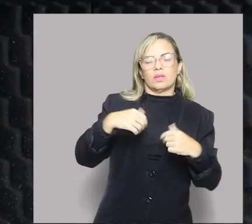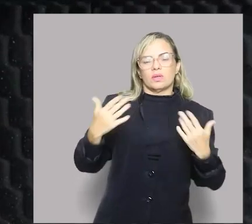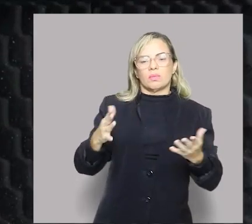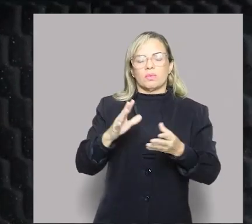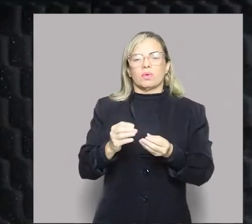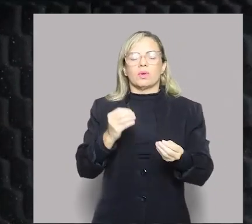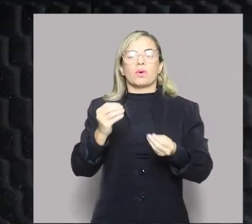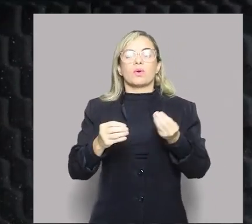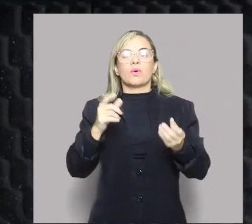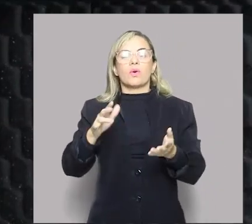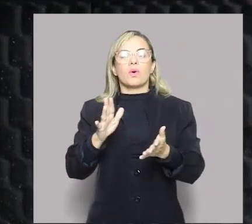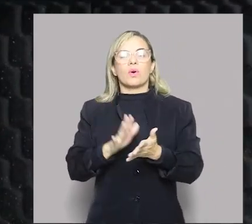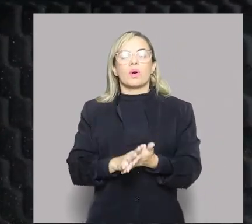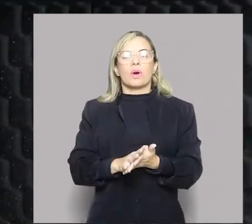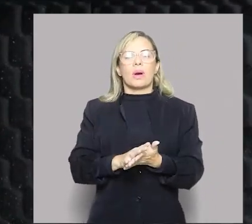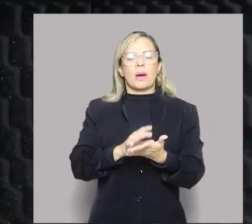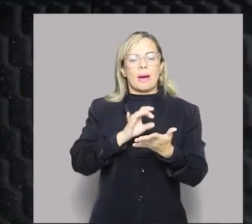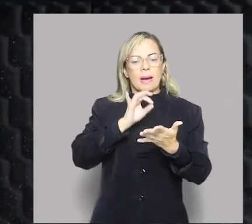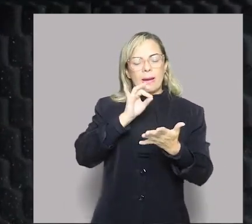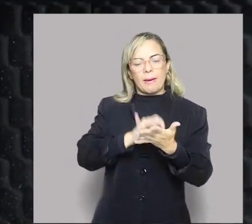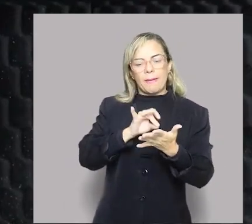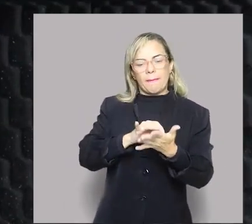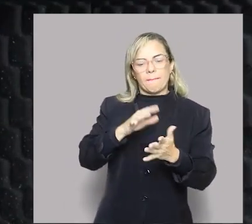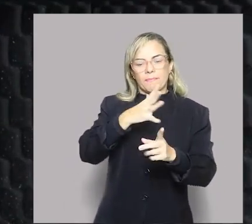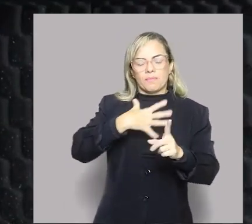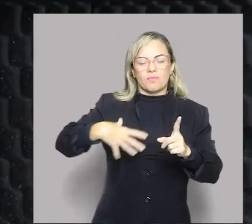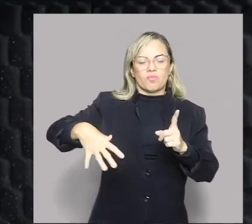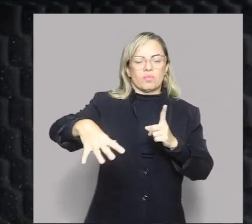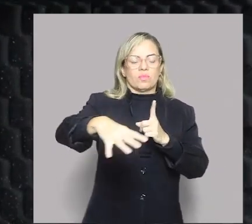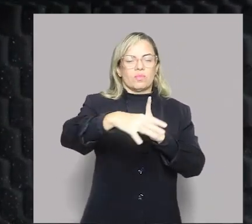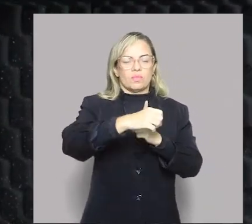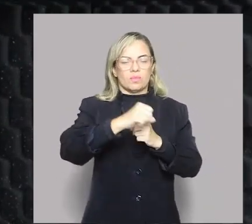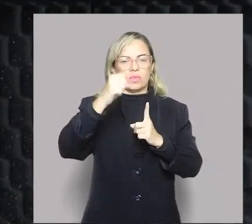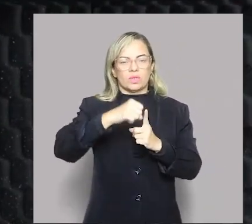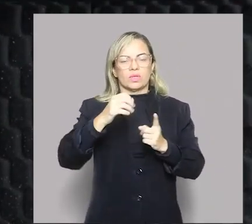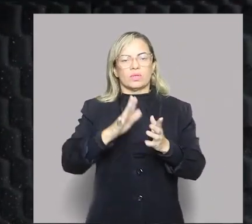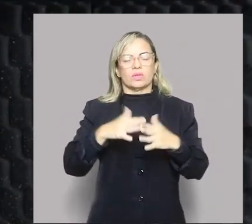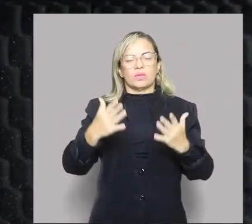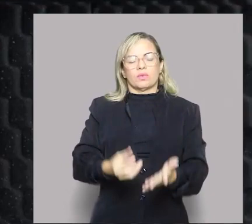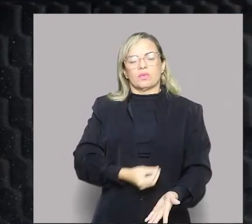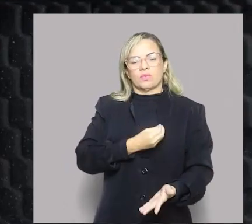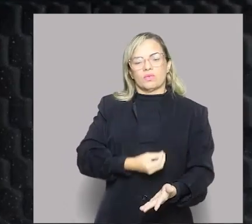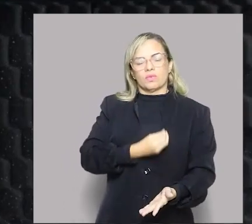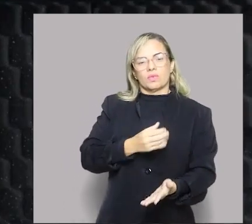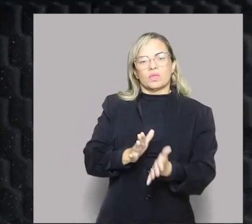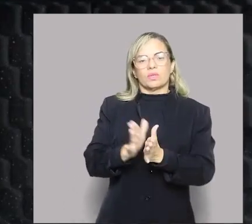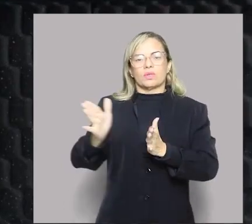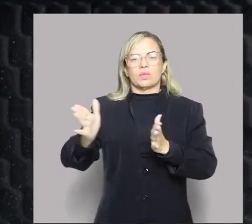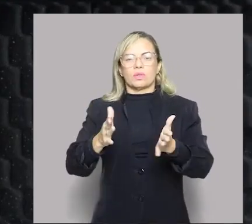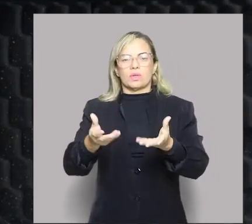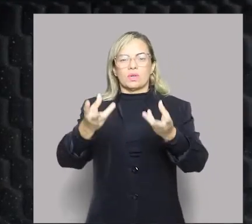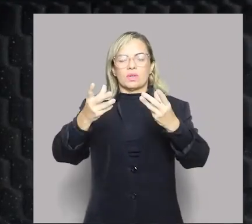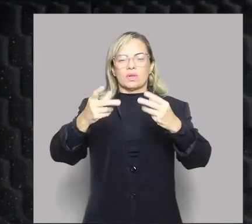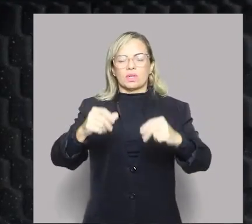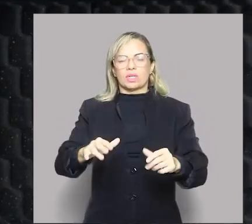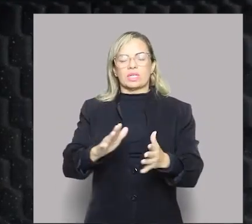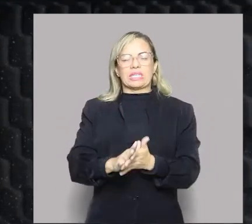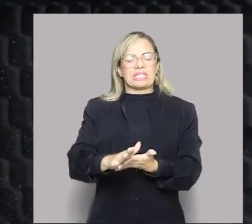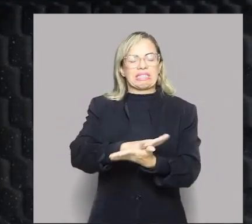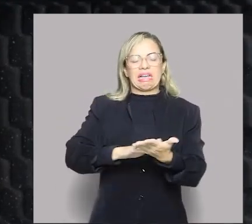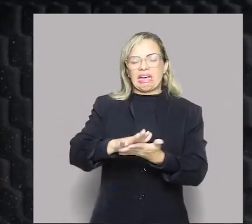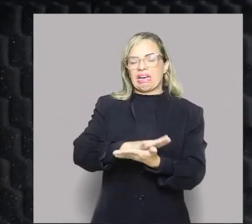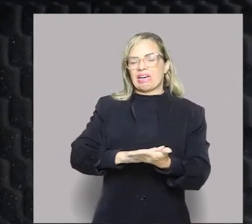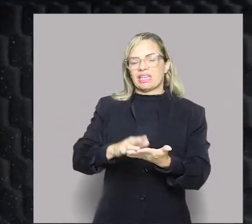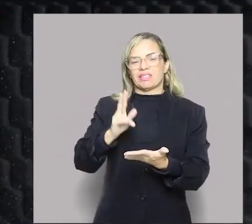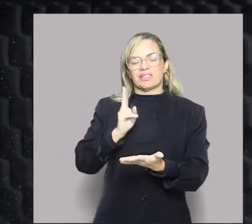que me comprove que essa sociedade vive na era da liquidez. Então, ou seja, é uma frase que eu conhecia, mas se isso não